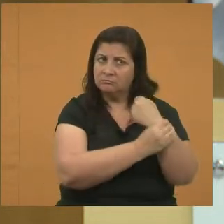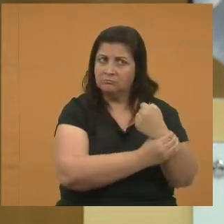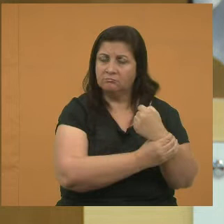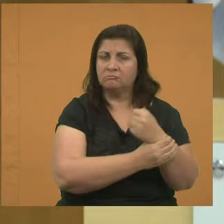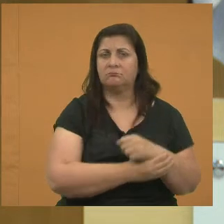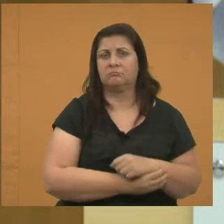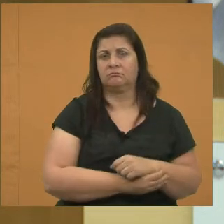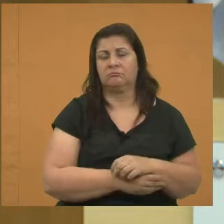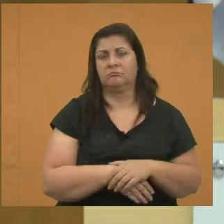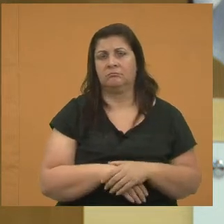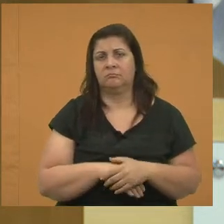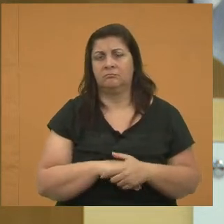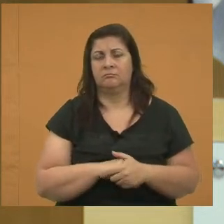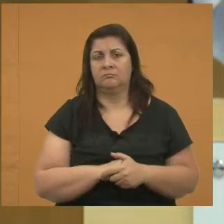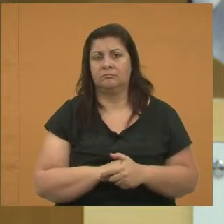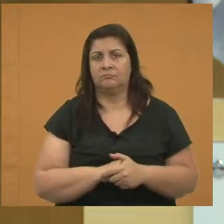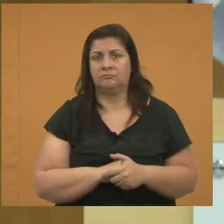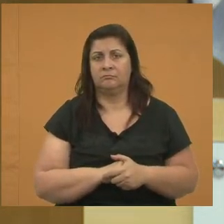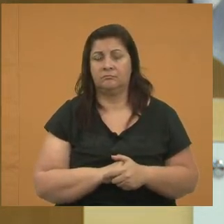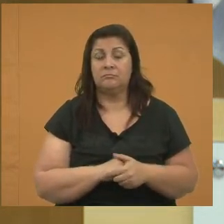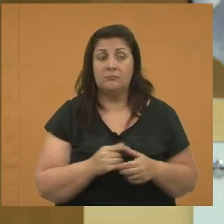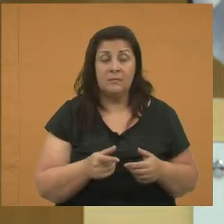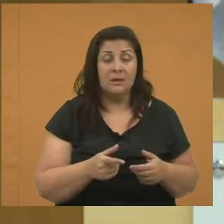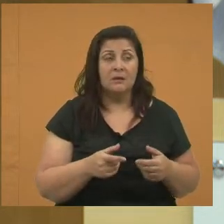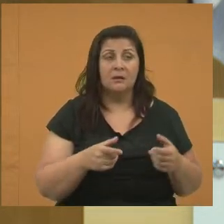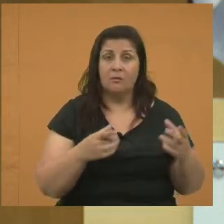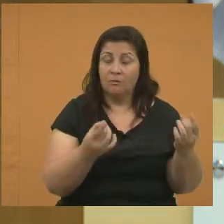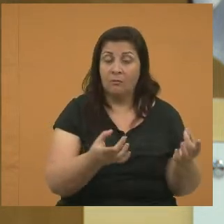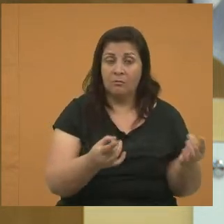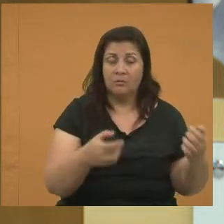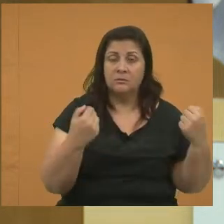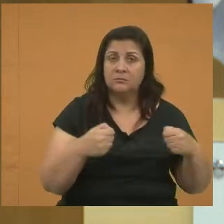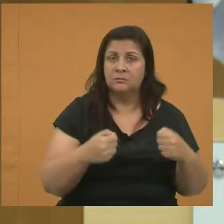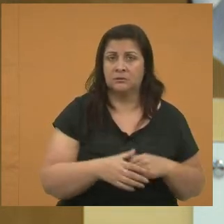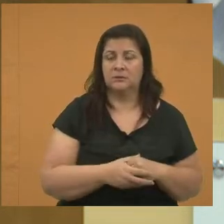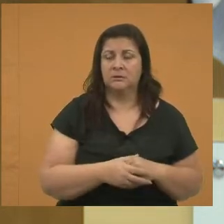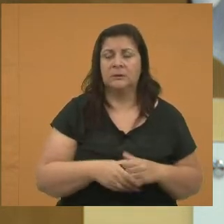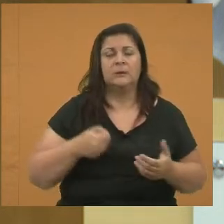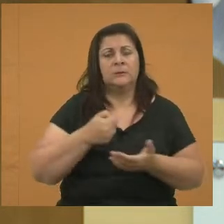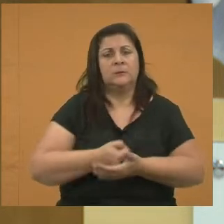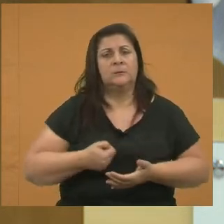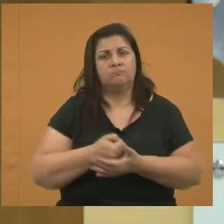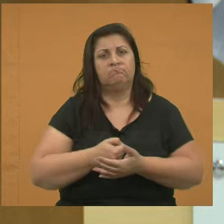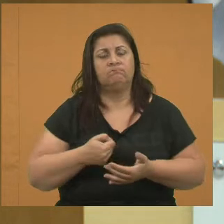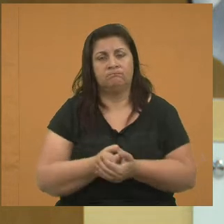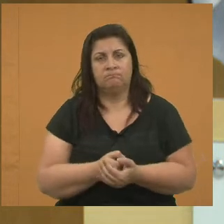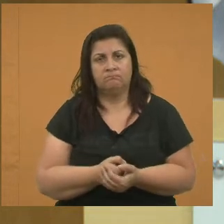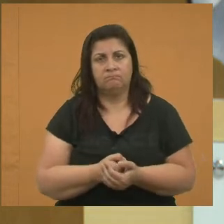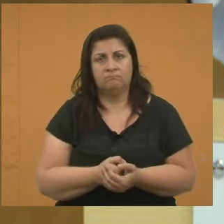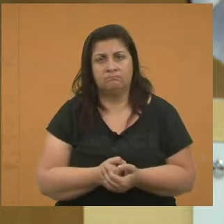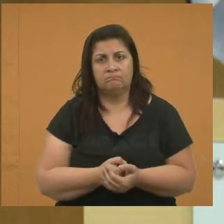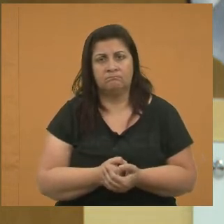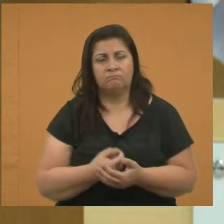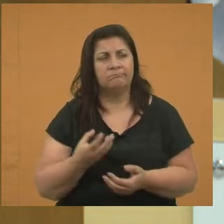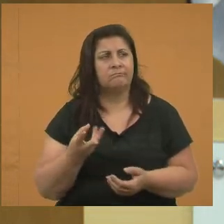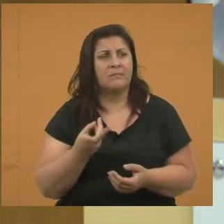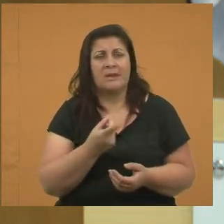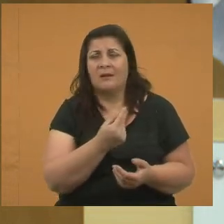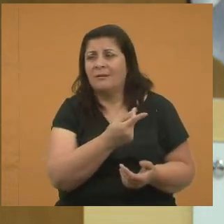no nosso município. O comércio carece disso. E essa é uma luta constante. Quantos de nós